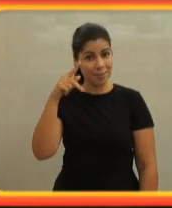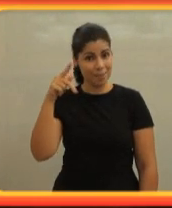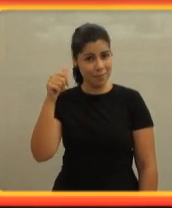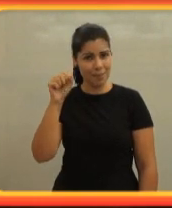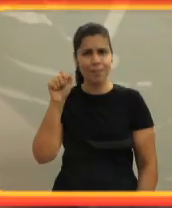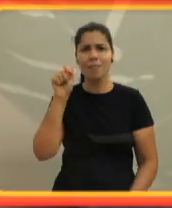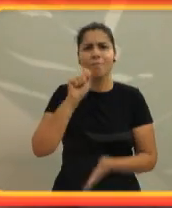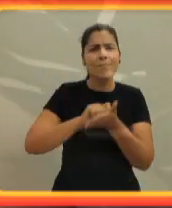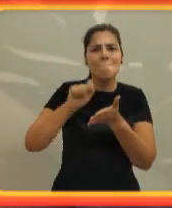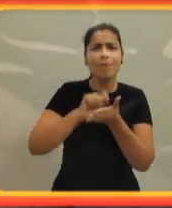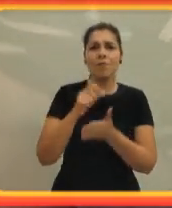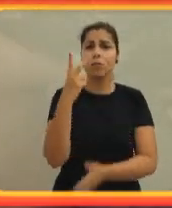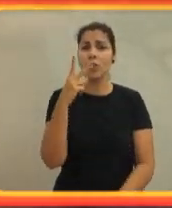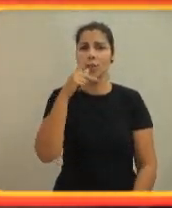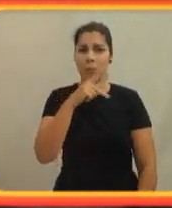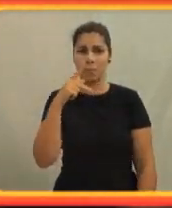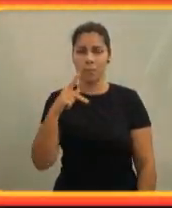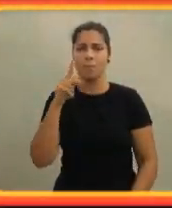dados.